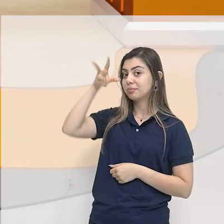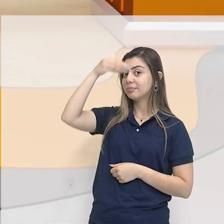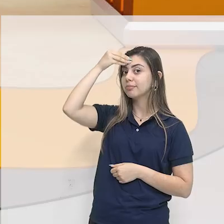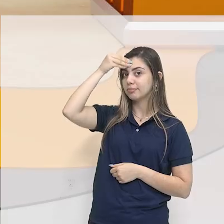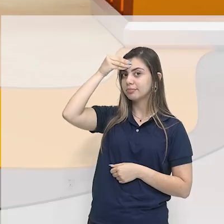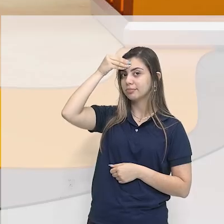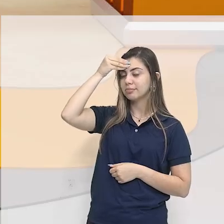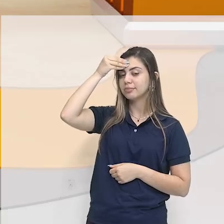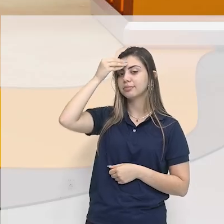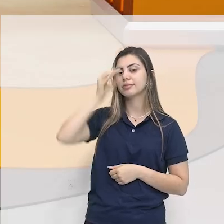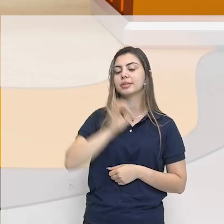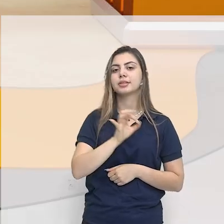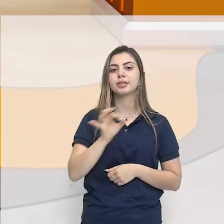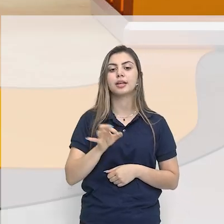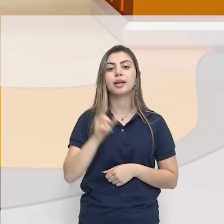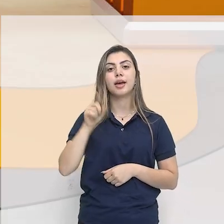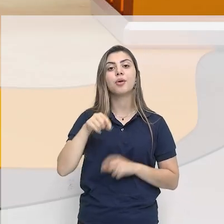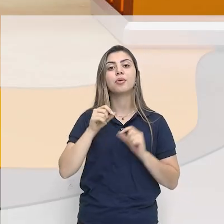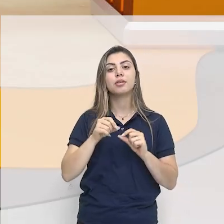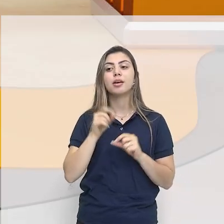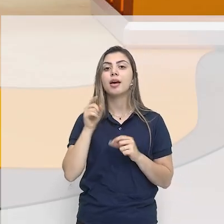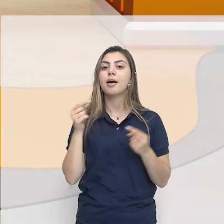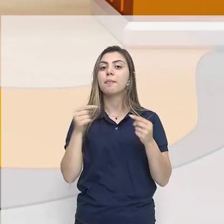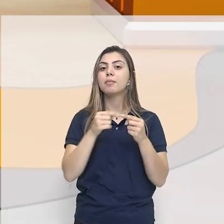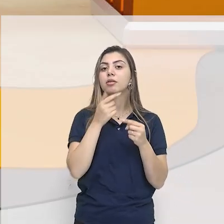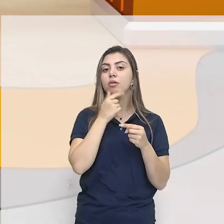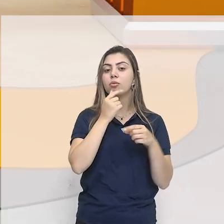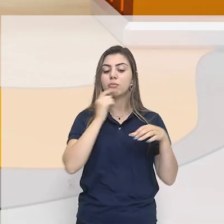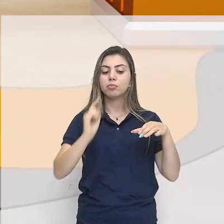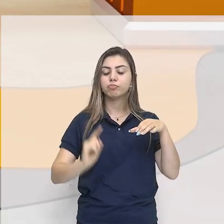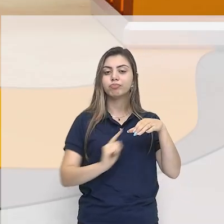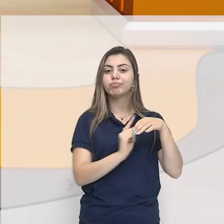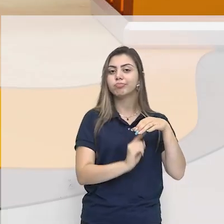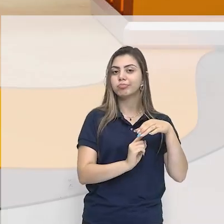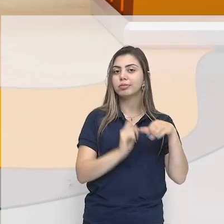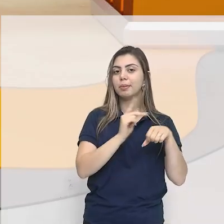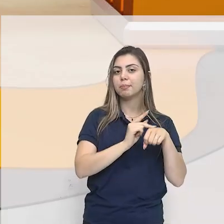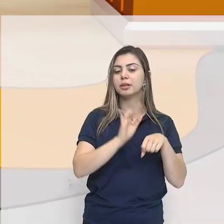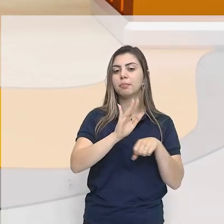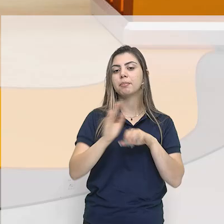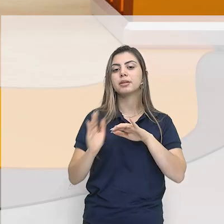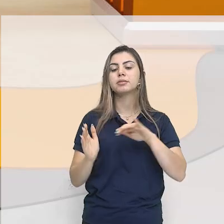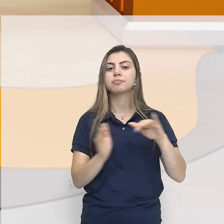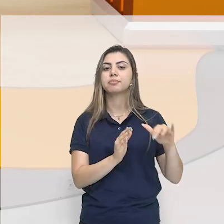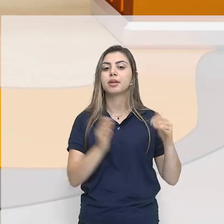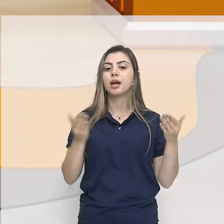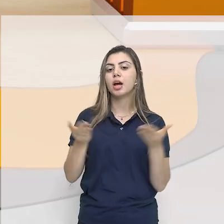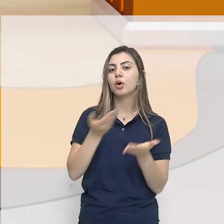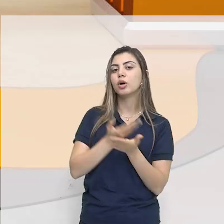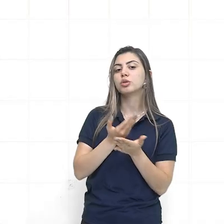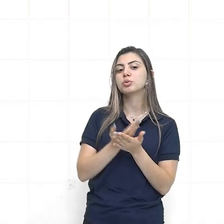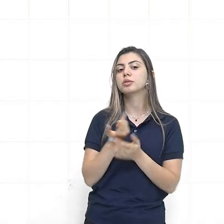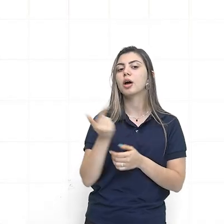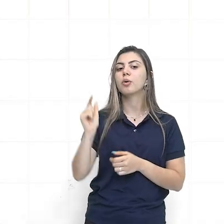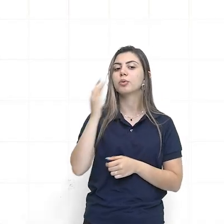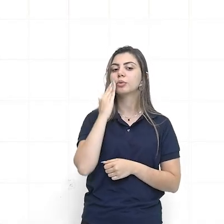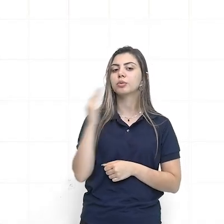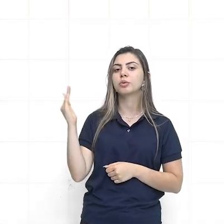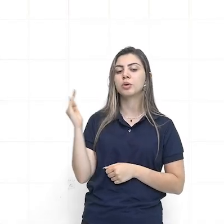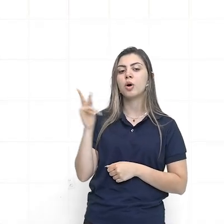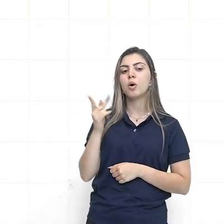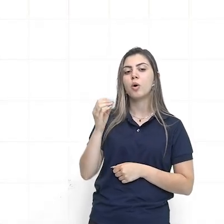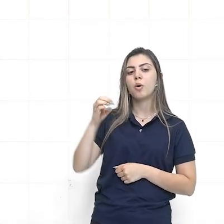Homo sapiens neanderthalensis, o homem das cavernas. E vamos agora trabalhar sobre o Homo sapiens sapiens,